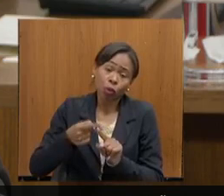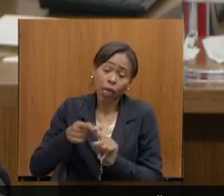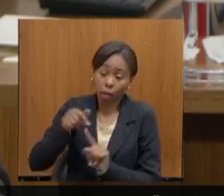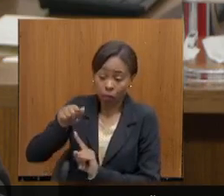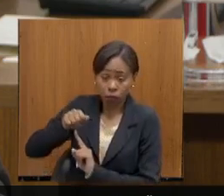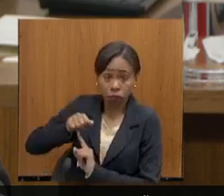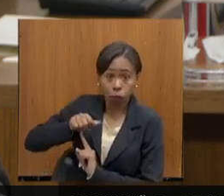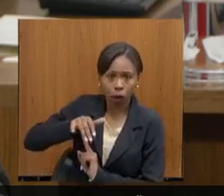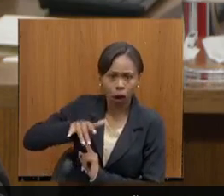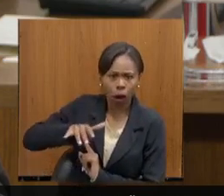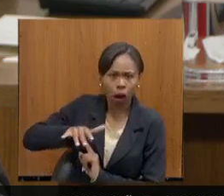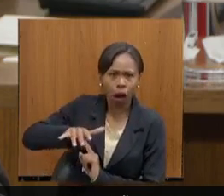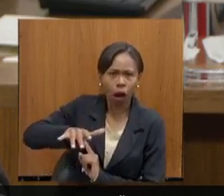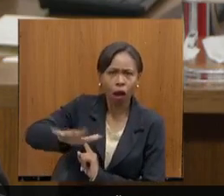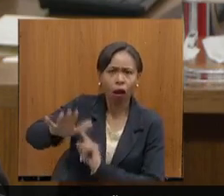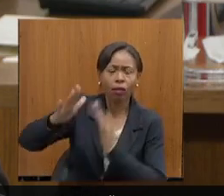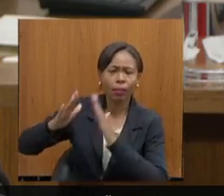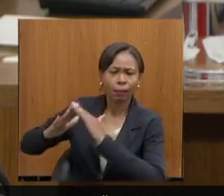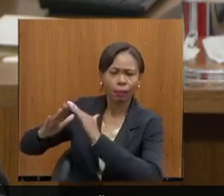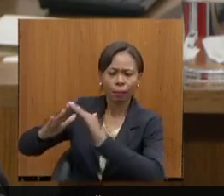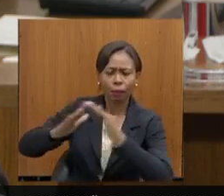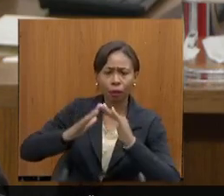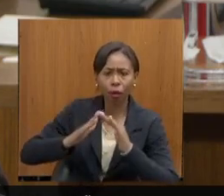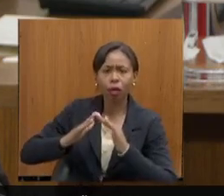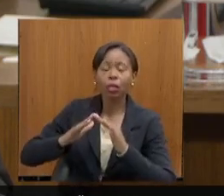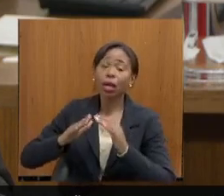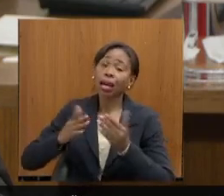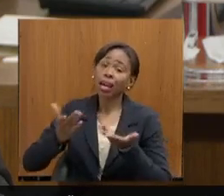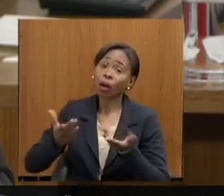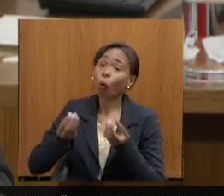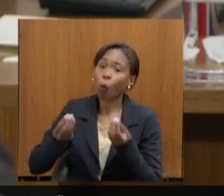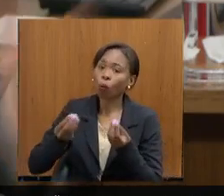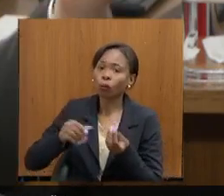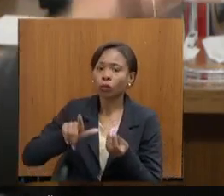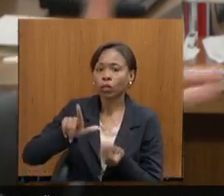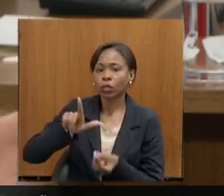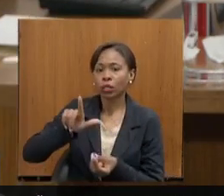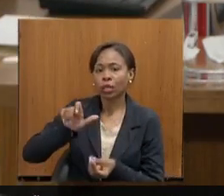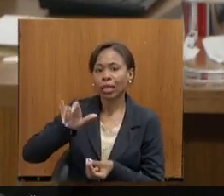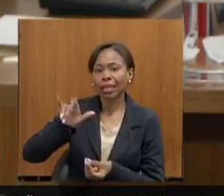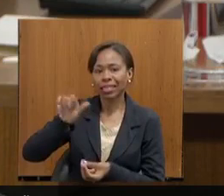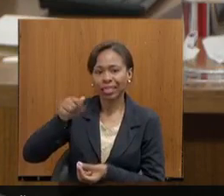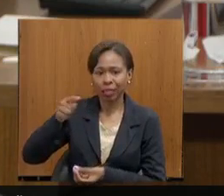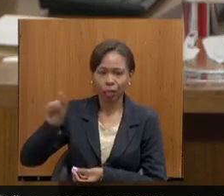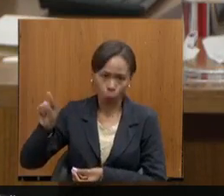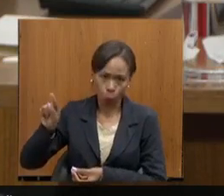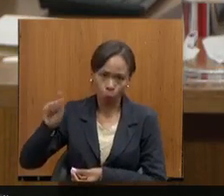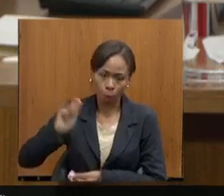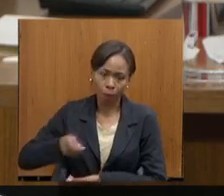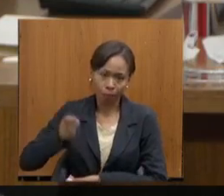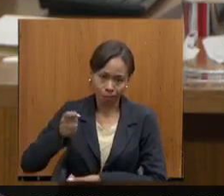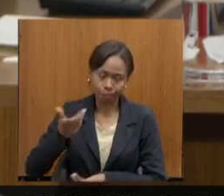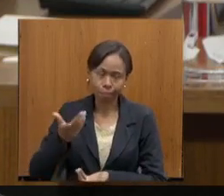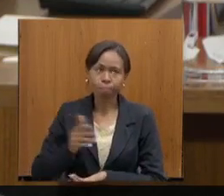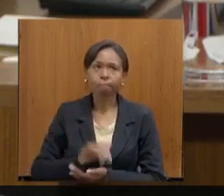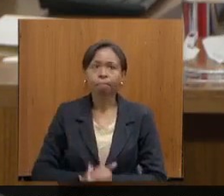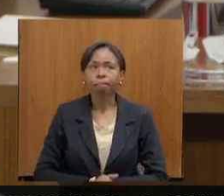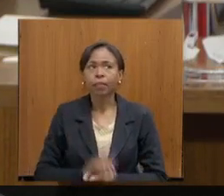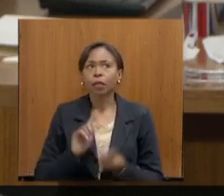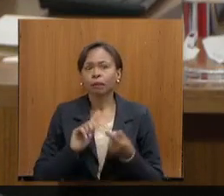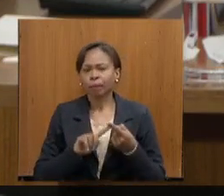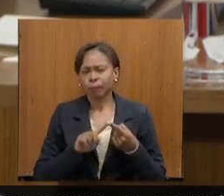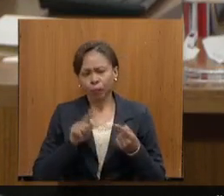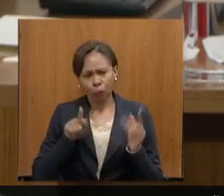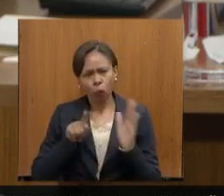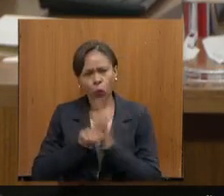prece é através de leilões tão em concreto né sobre as perguntas A primeira